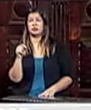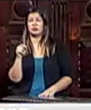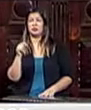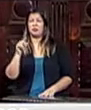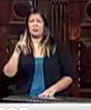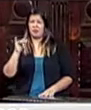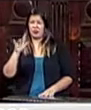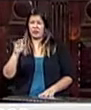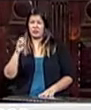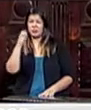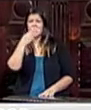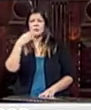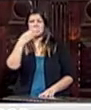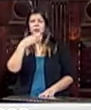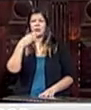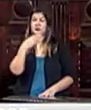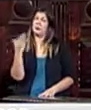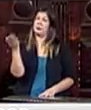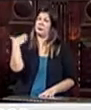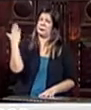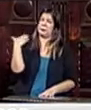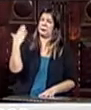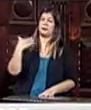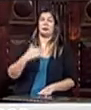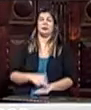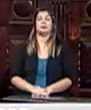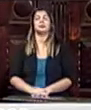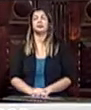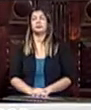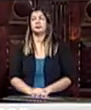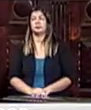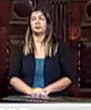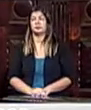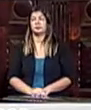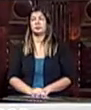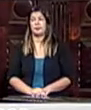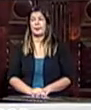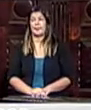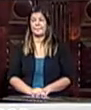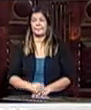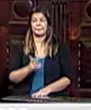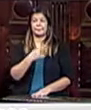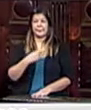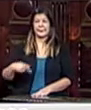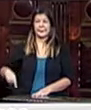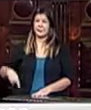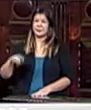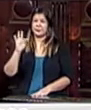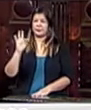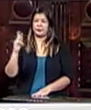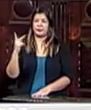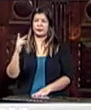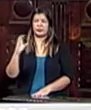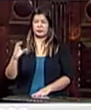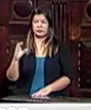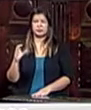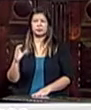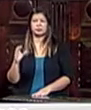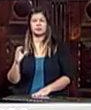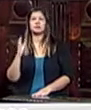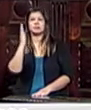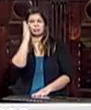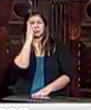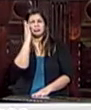do Rio Doce experimentava de lucro em 2 anos. O presidente Fernando Henrique, sob